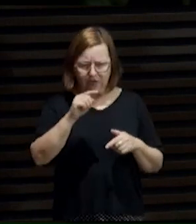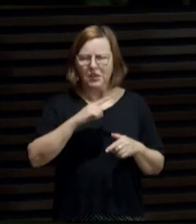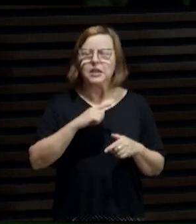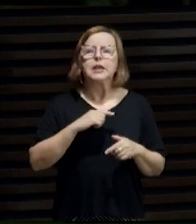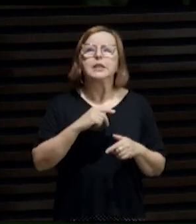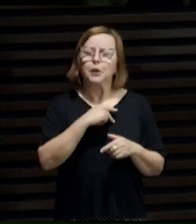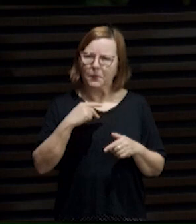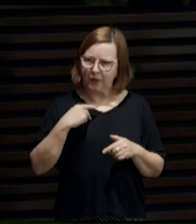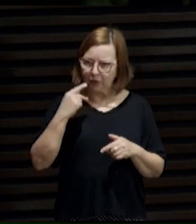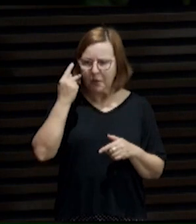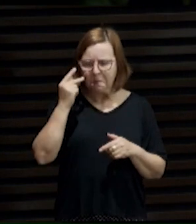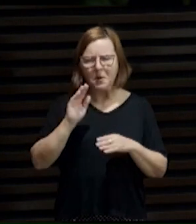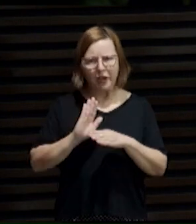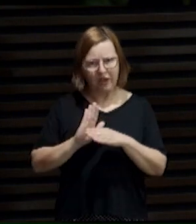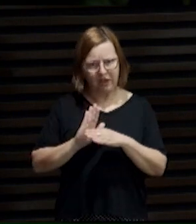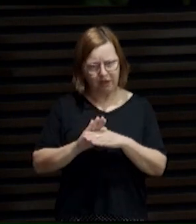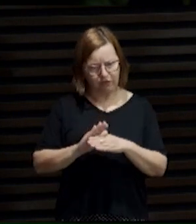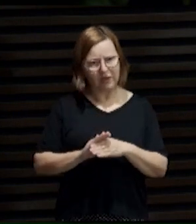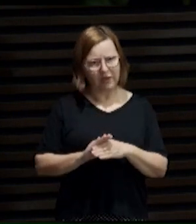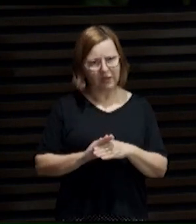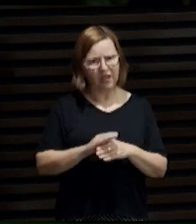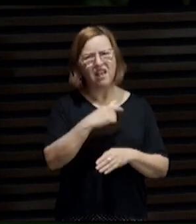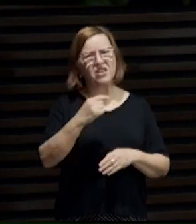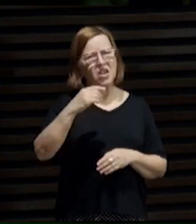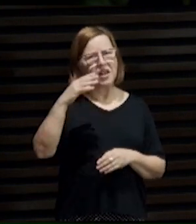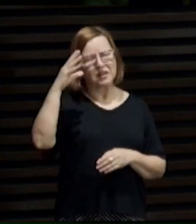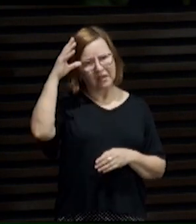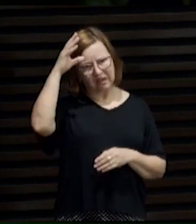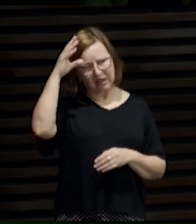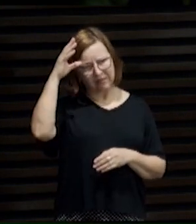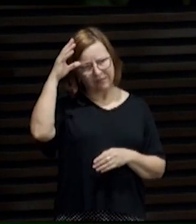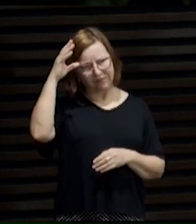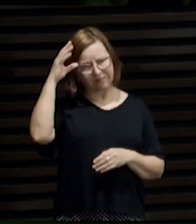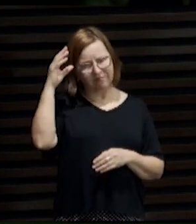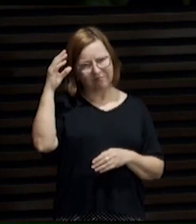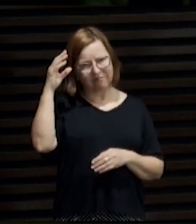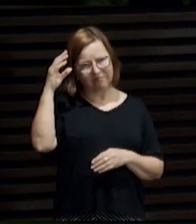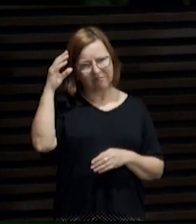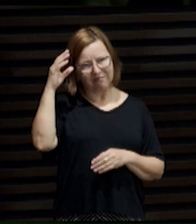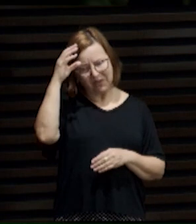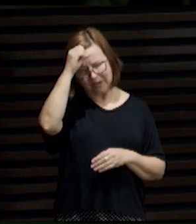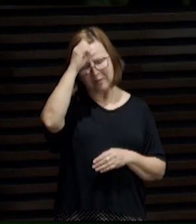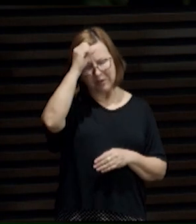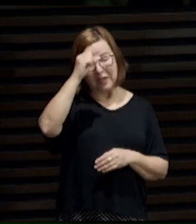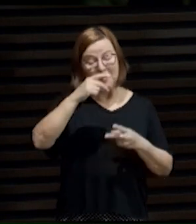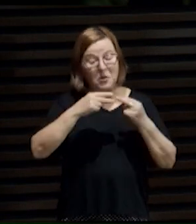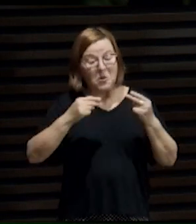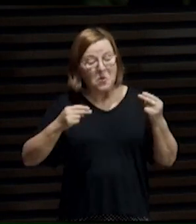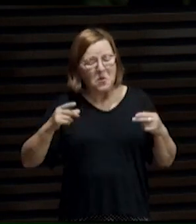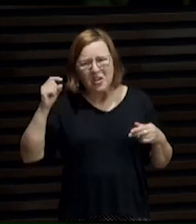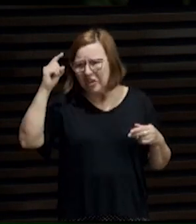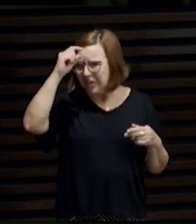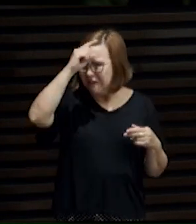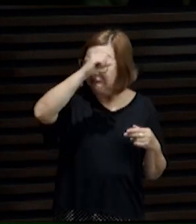tantas coisas muito mais difíceis. Nós aprendemos a fazer contas dificílimas. Nós